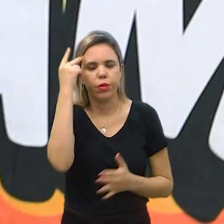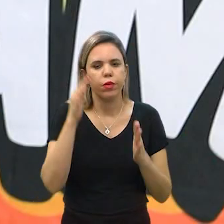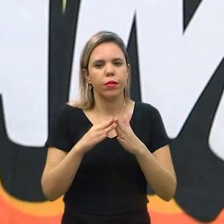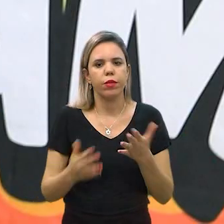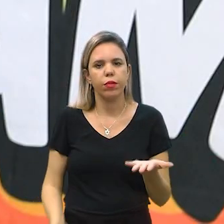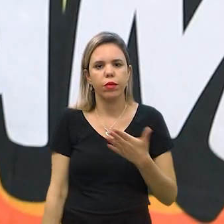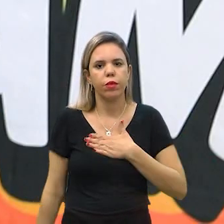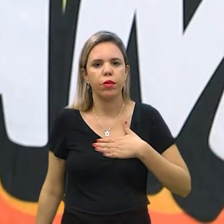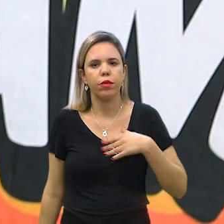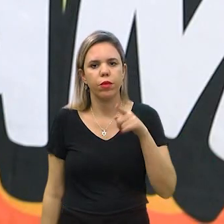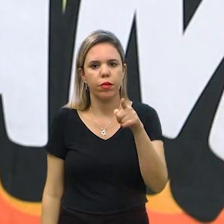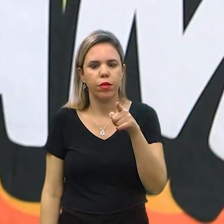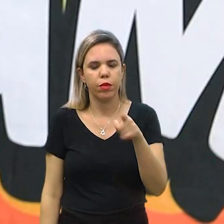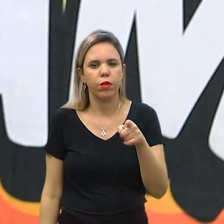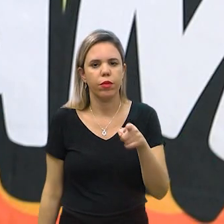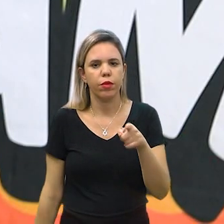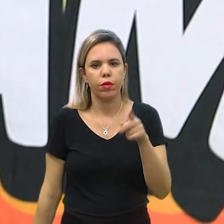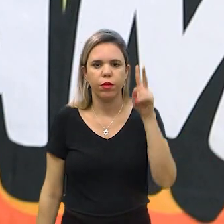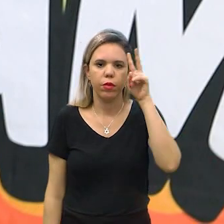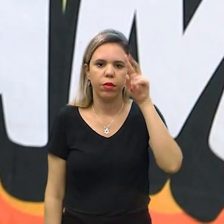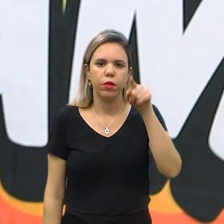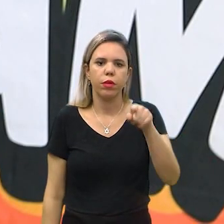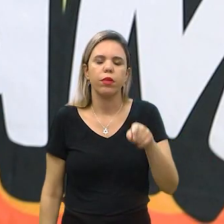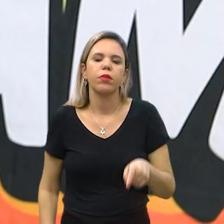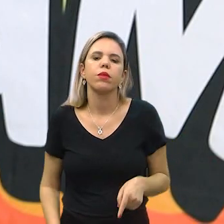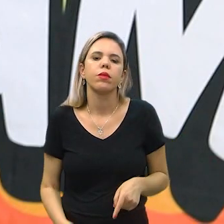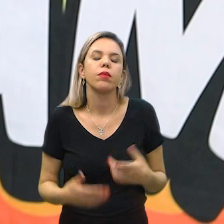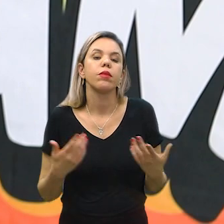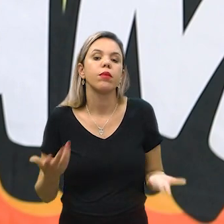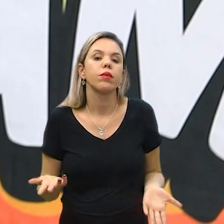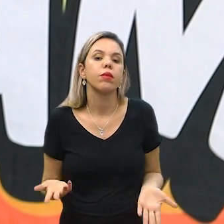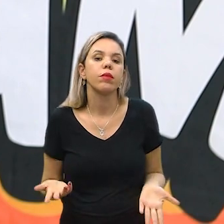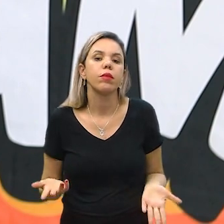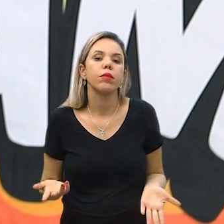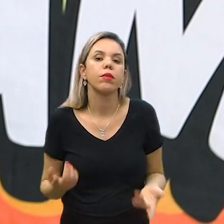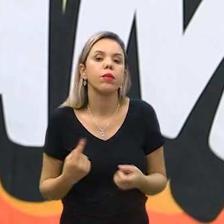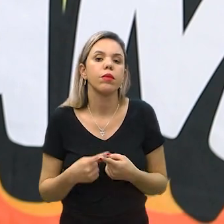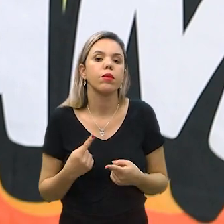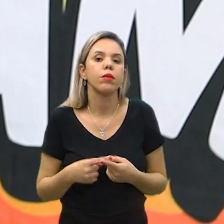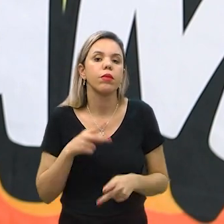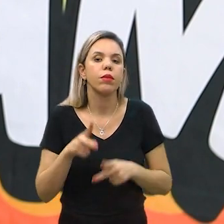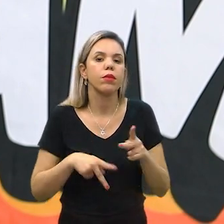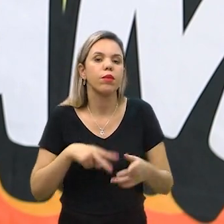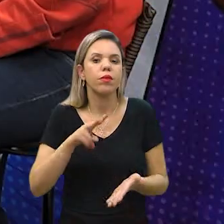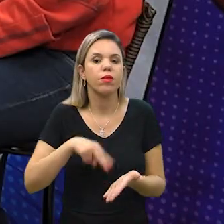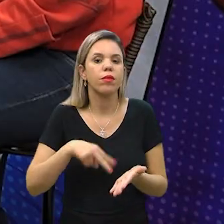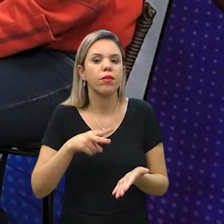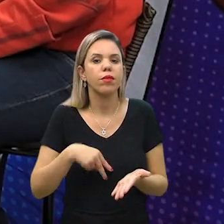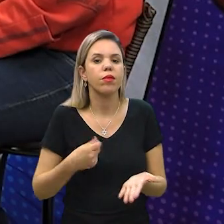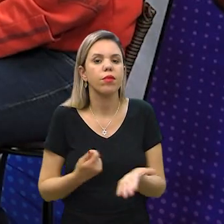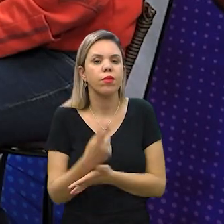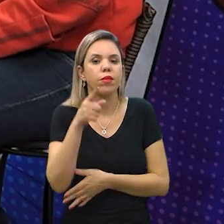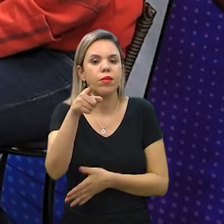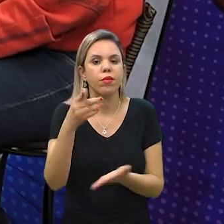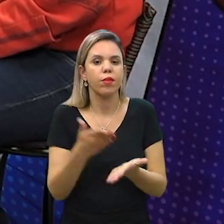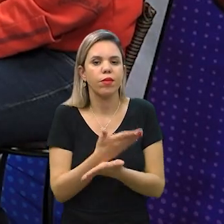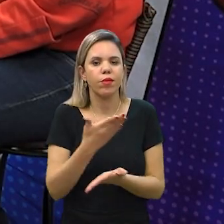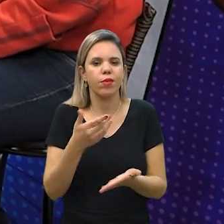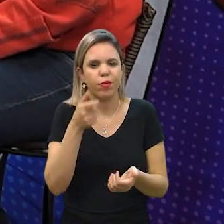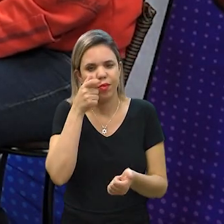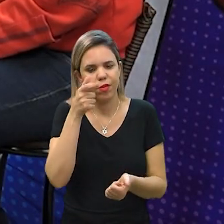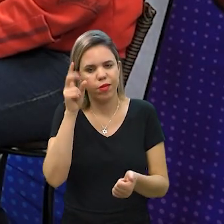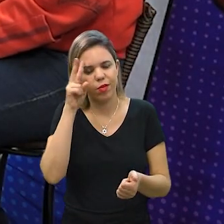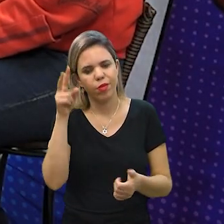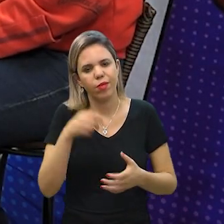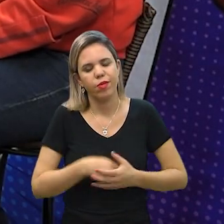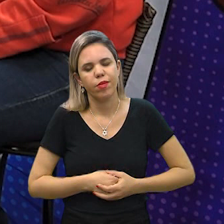de casa que gostou, né, da sua história, e aí? Por que é que eles têm que adquirir o livro e